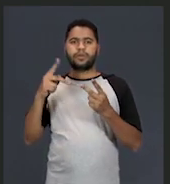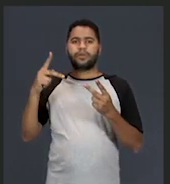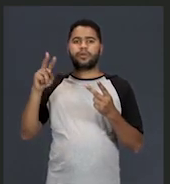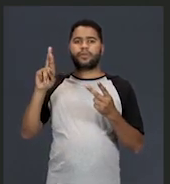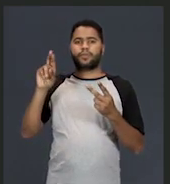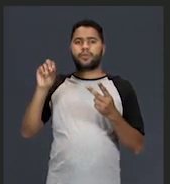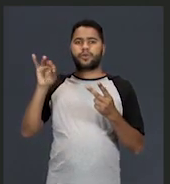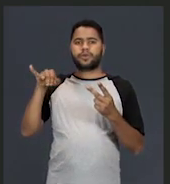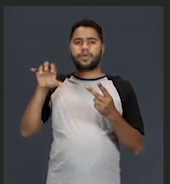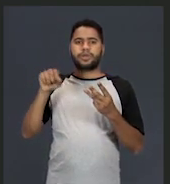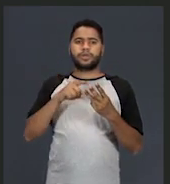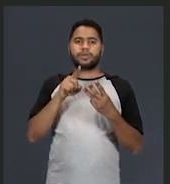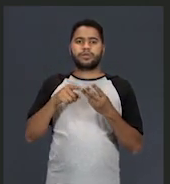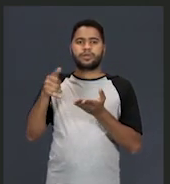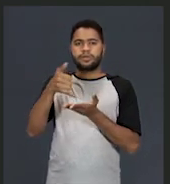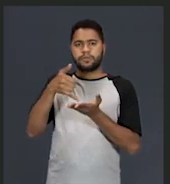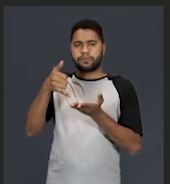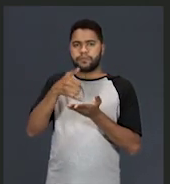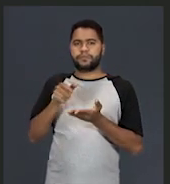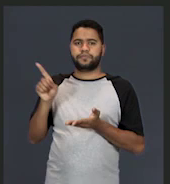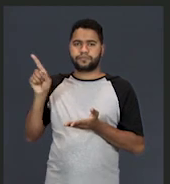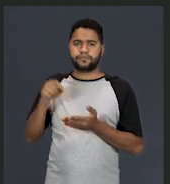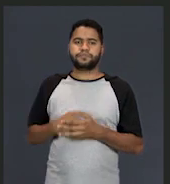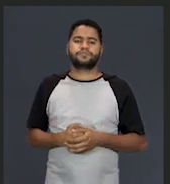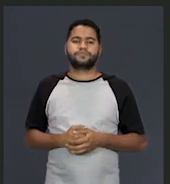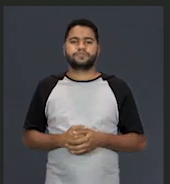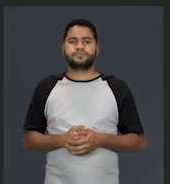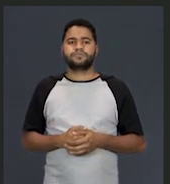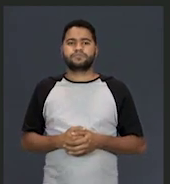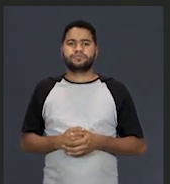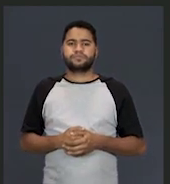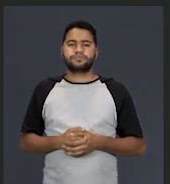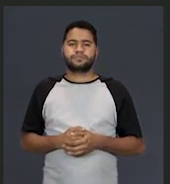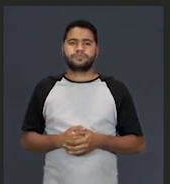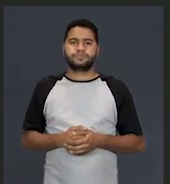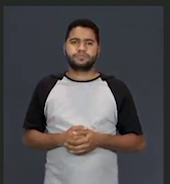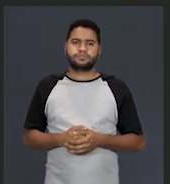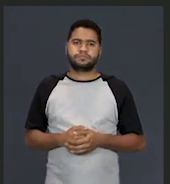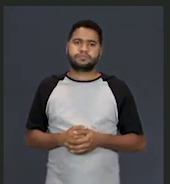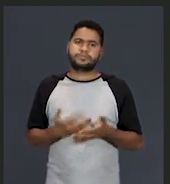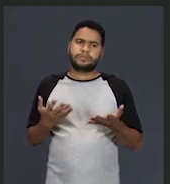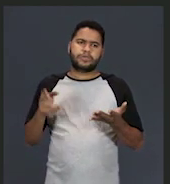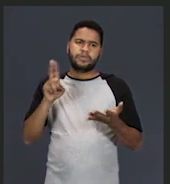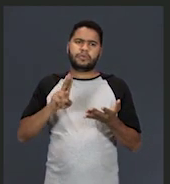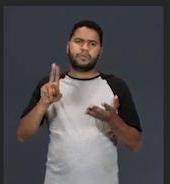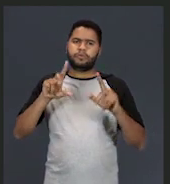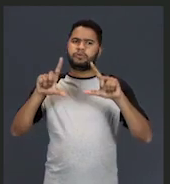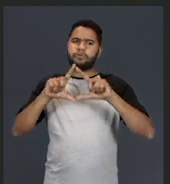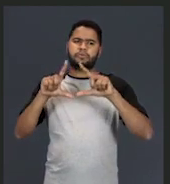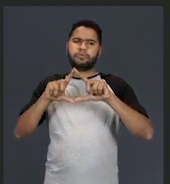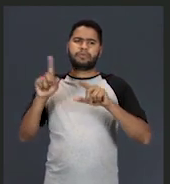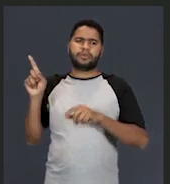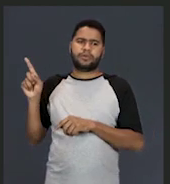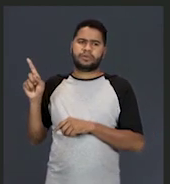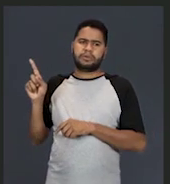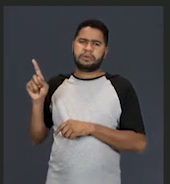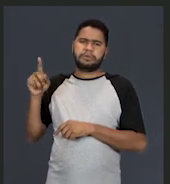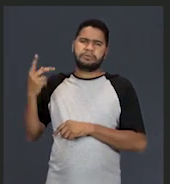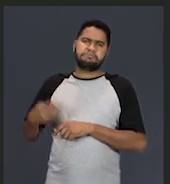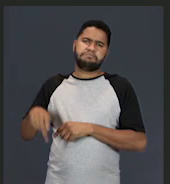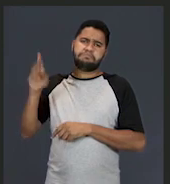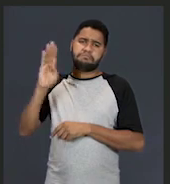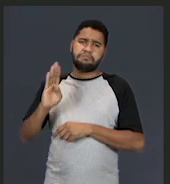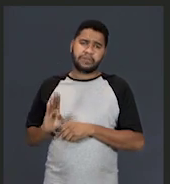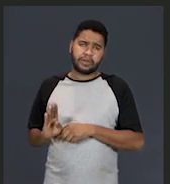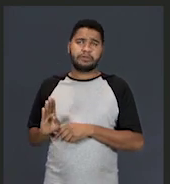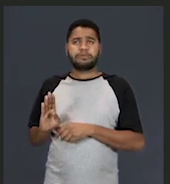proteínas e lipídios, tá vendo? Tá? Então, já não se usa mais pirâmide, mas aqui no Brasil a